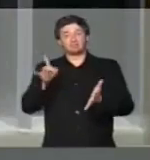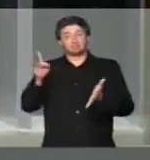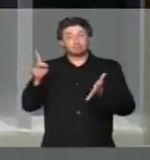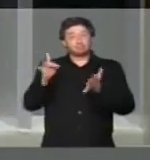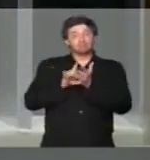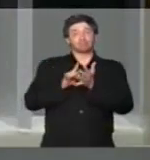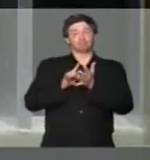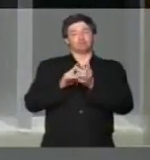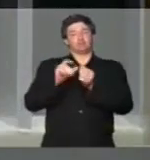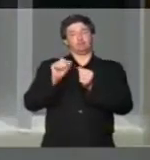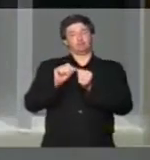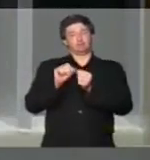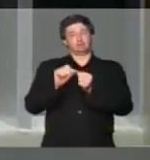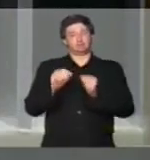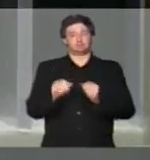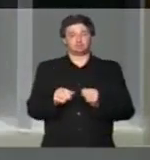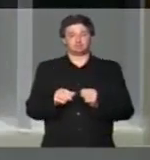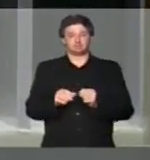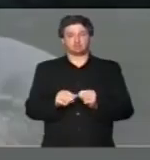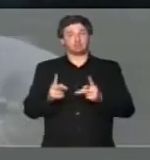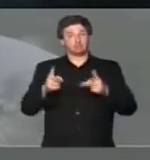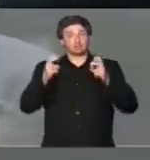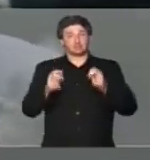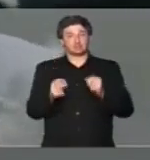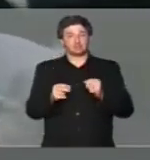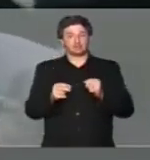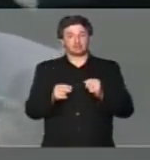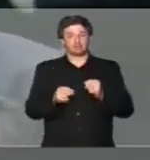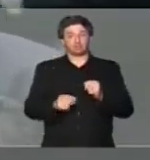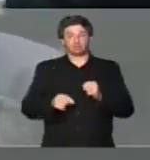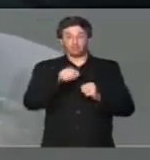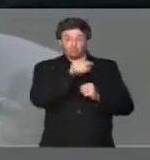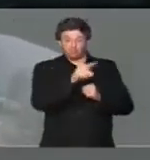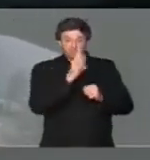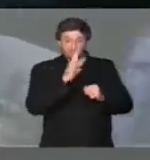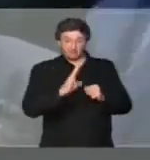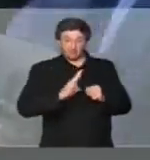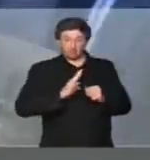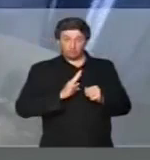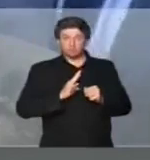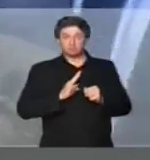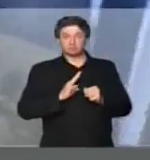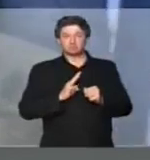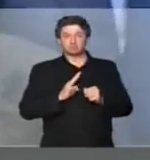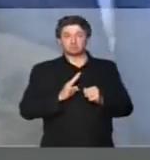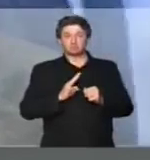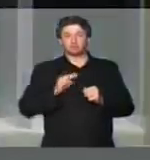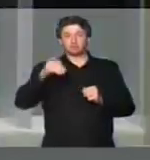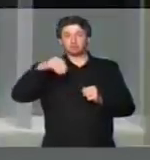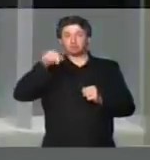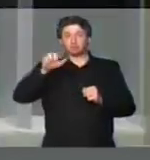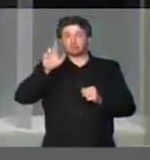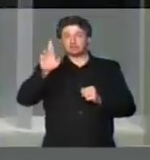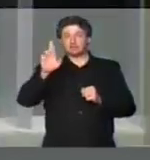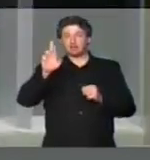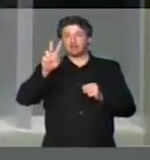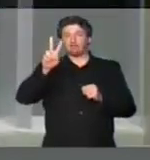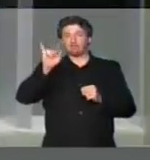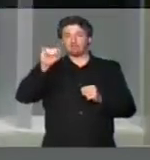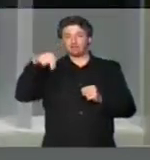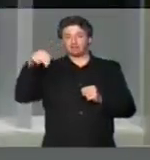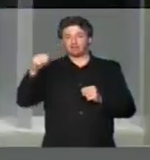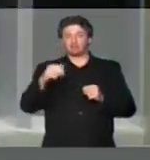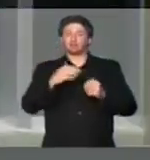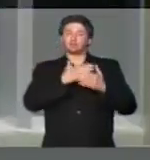efetivamente prestados veja bem sua acusação atinge mosar Viana